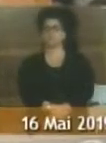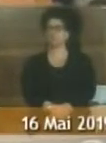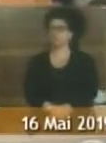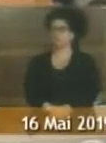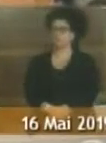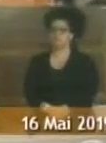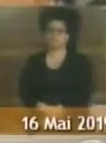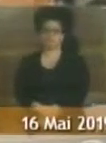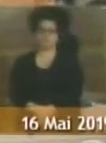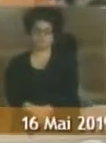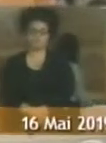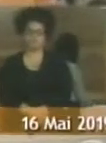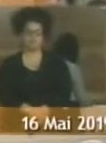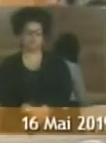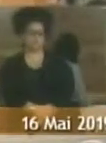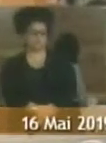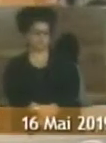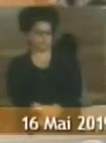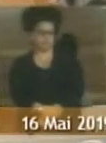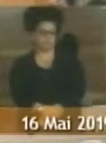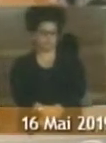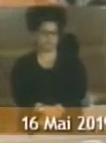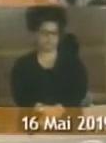Vereador Camu, por gentileza.